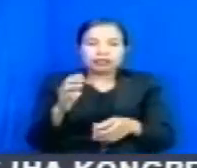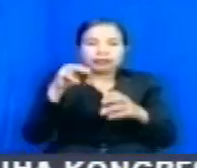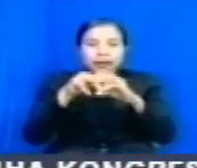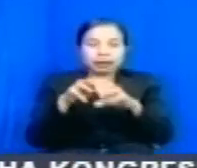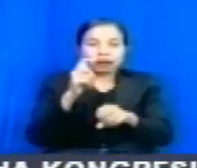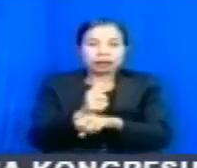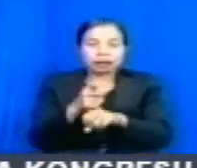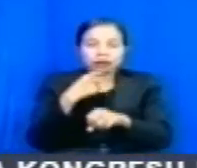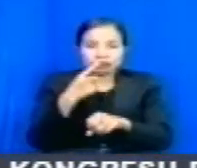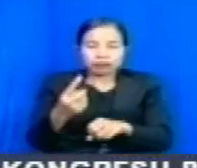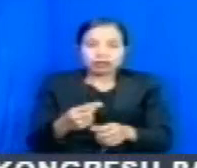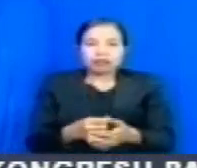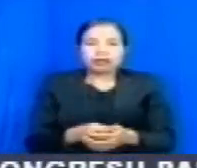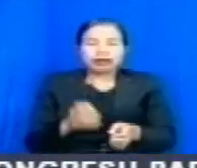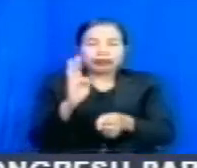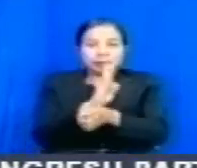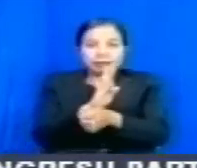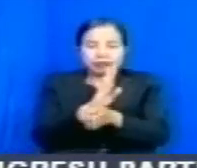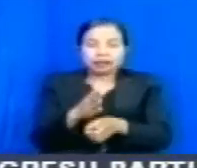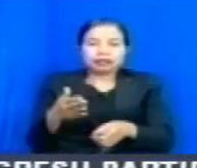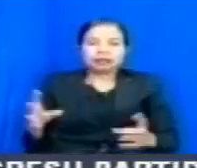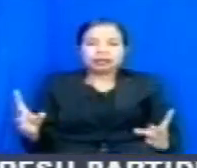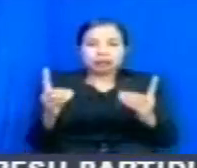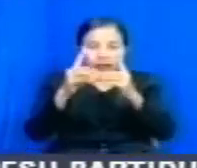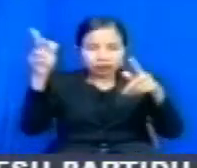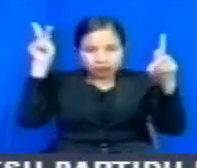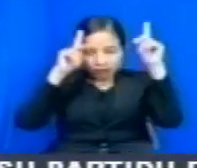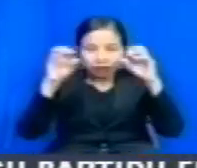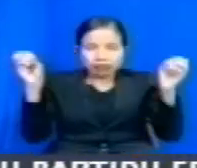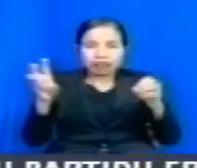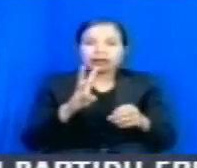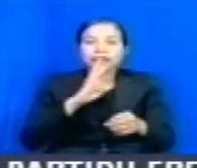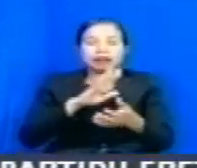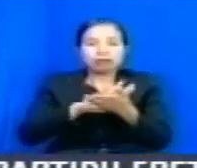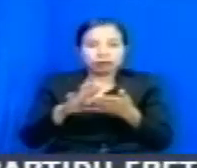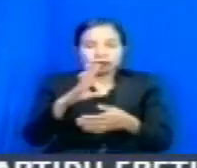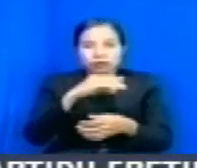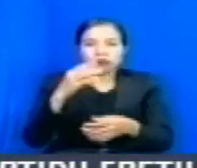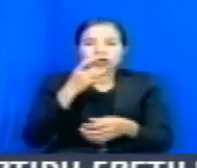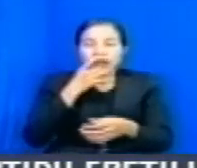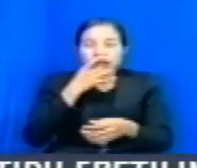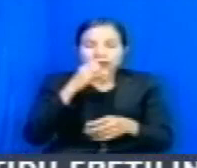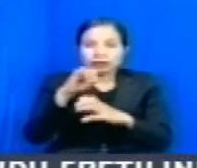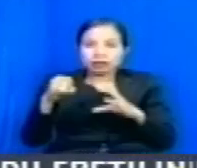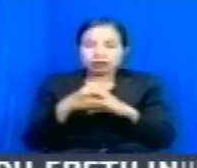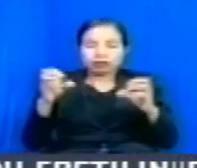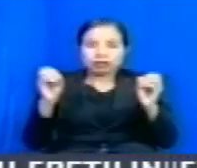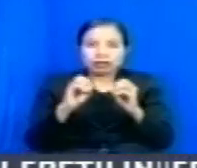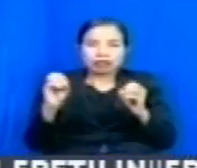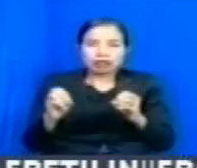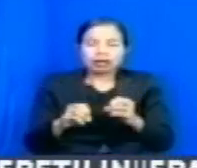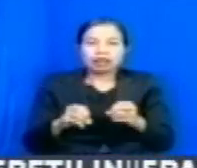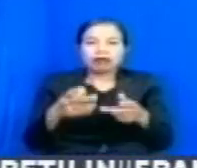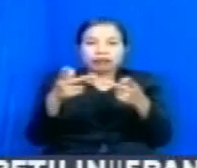Sá afirma durante ne negociantes local se reenfrenta problema la iha bemons no linha eletricidade, incluímos la iha gestão lixo